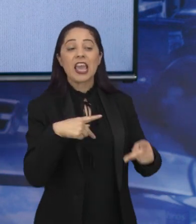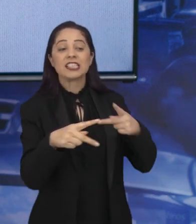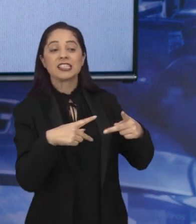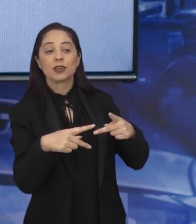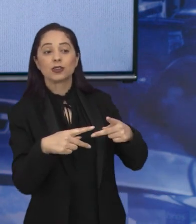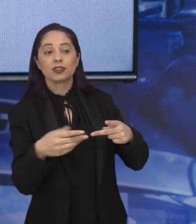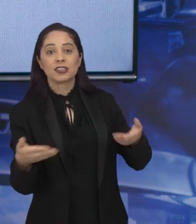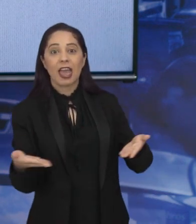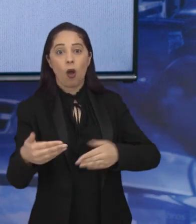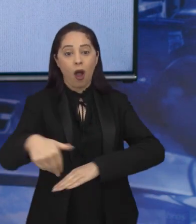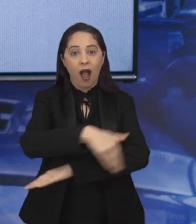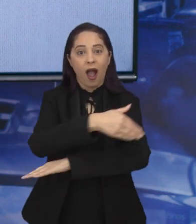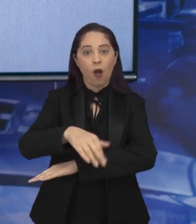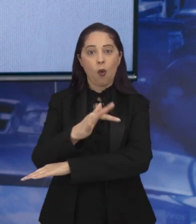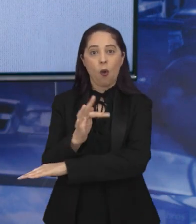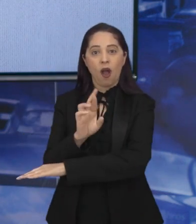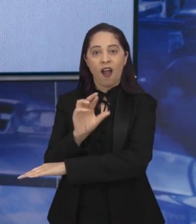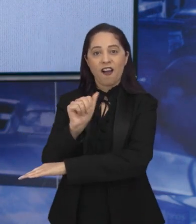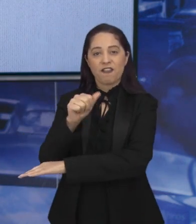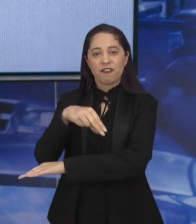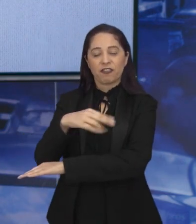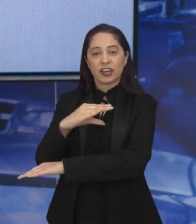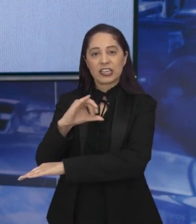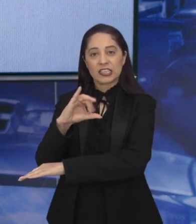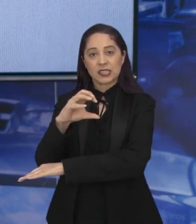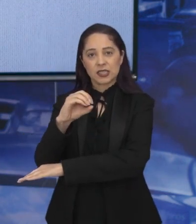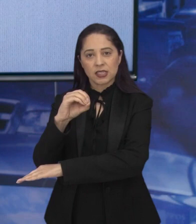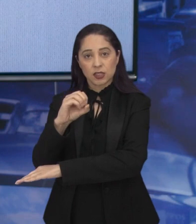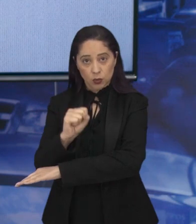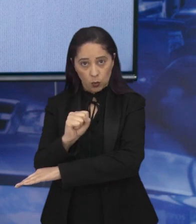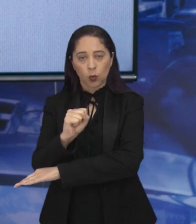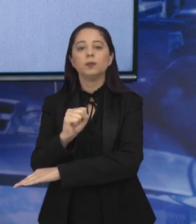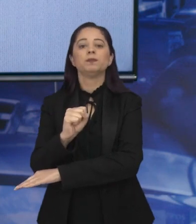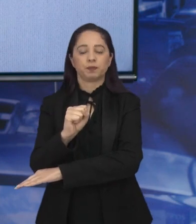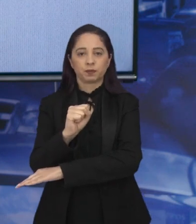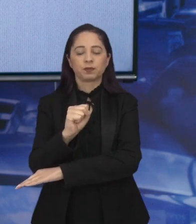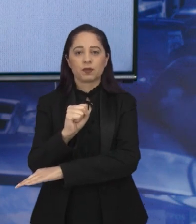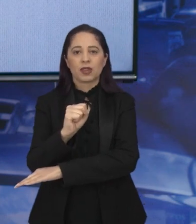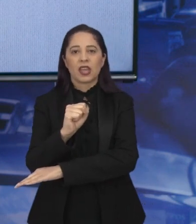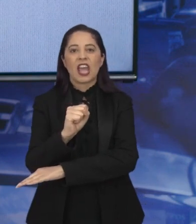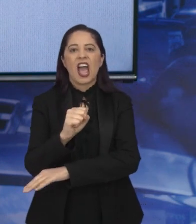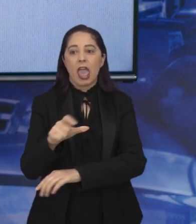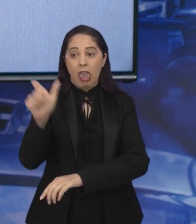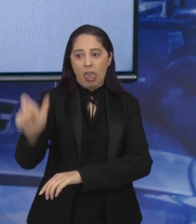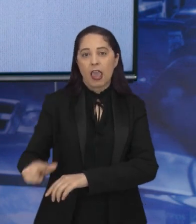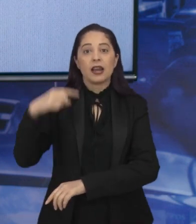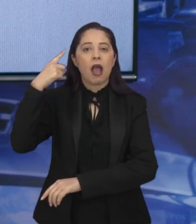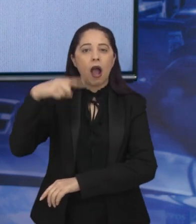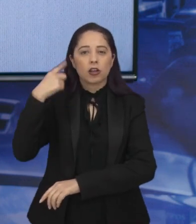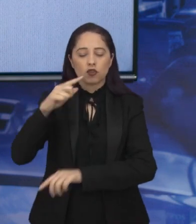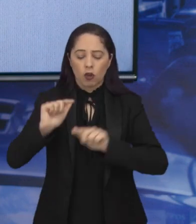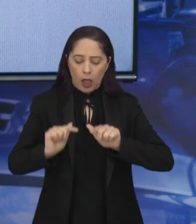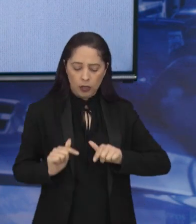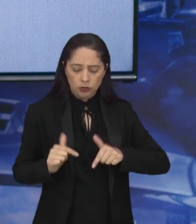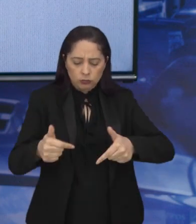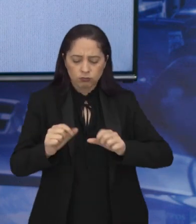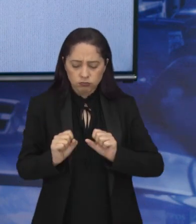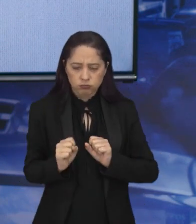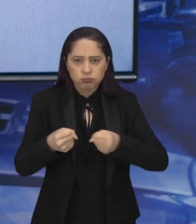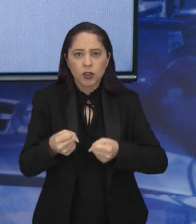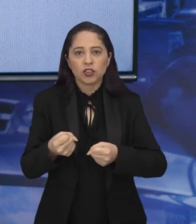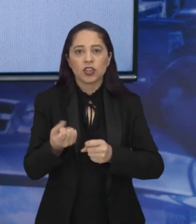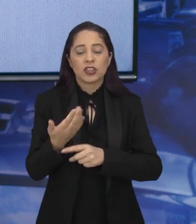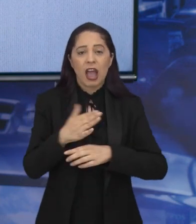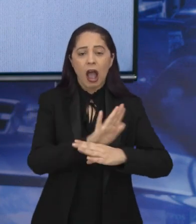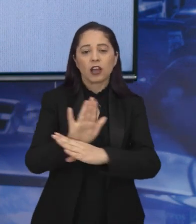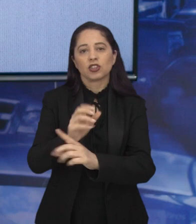hoje estaciona na Rua Francisco Paes. O advogado que deu nome à rua dedicou boa parte da vida à política e